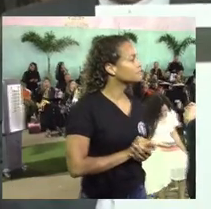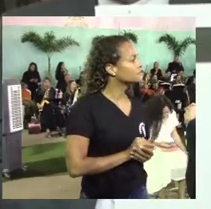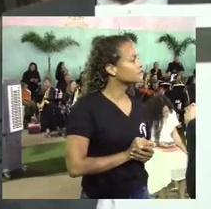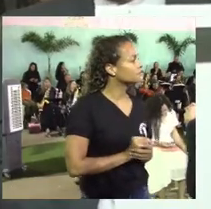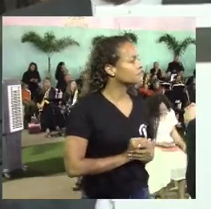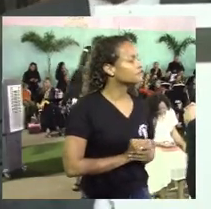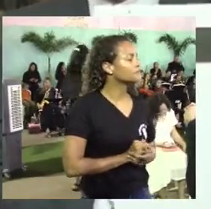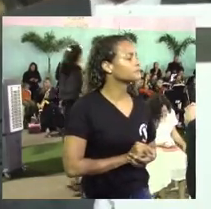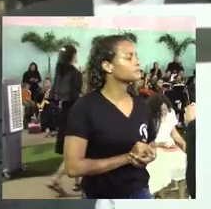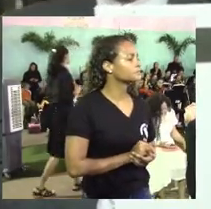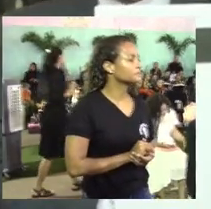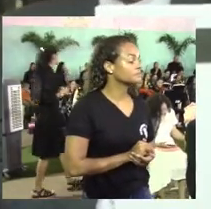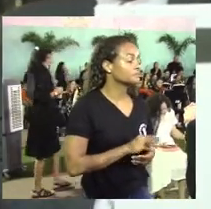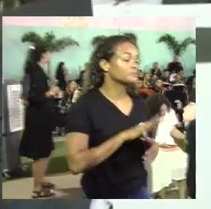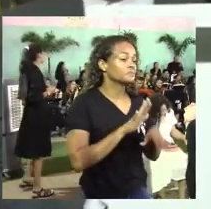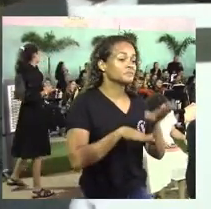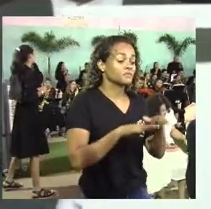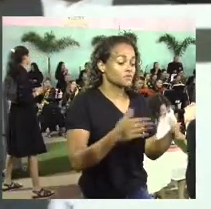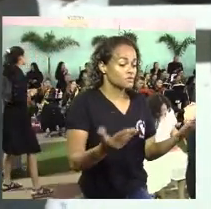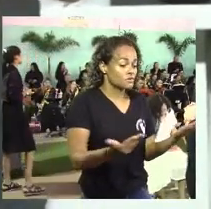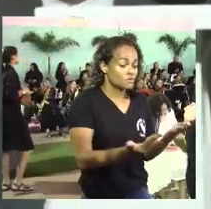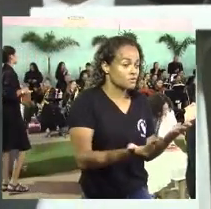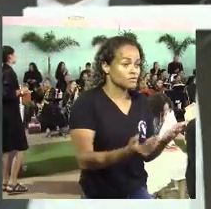quem sabe hoje